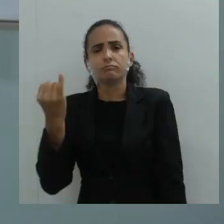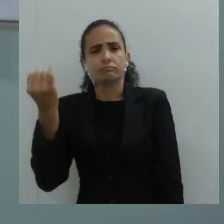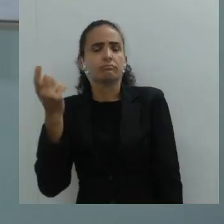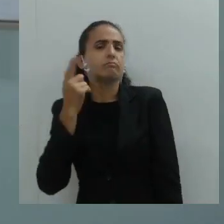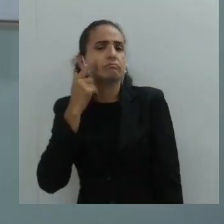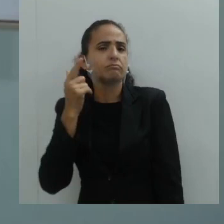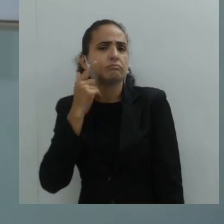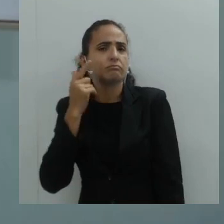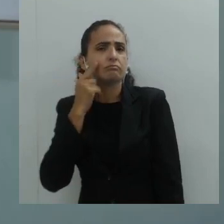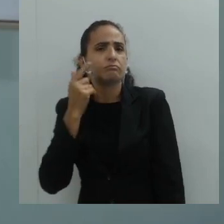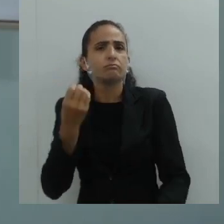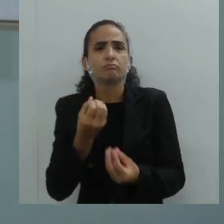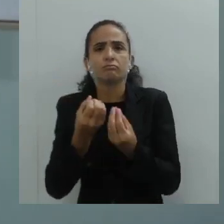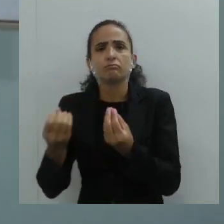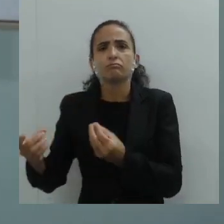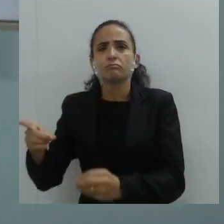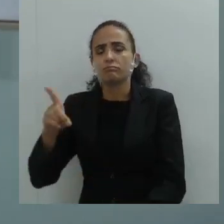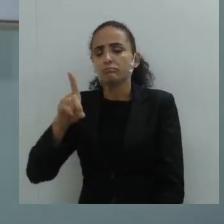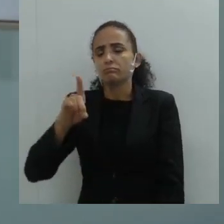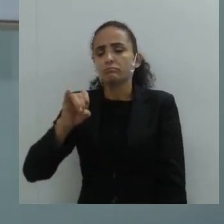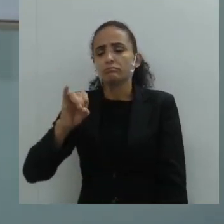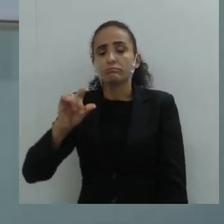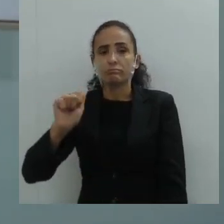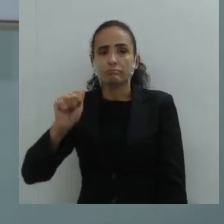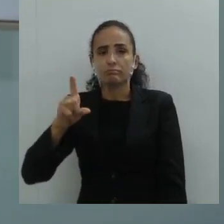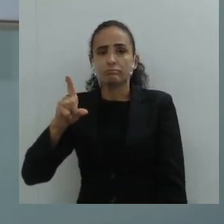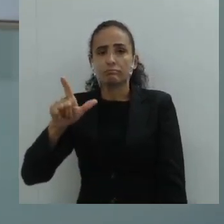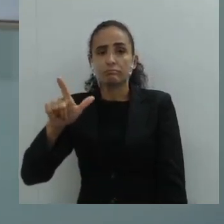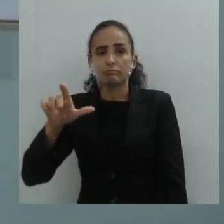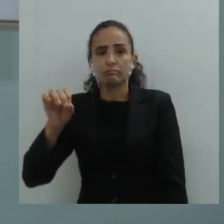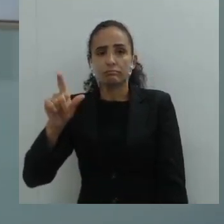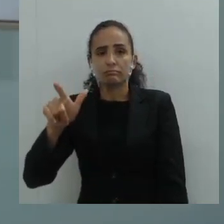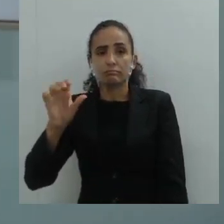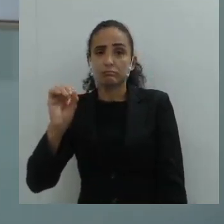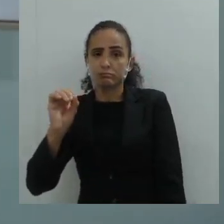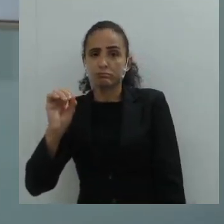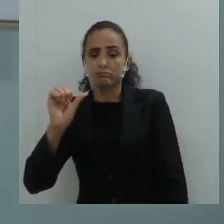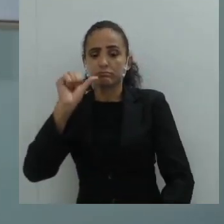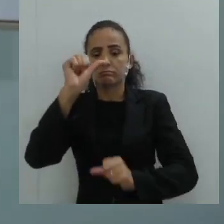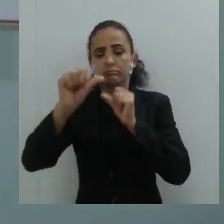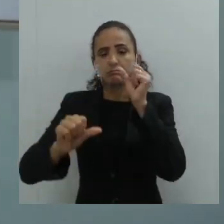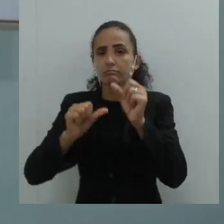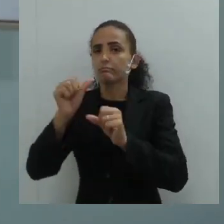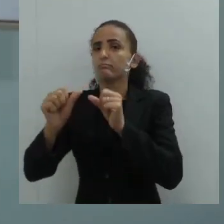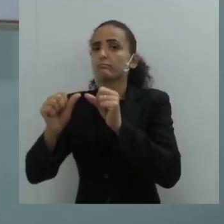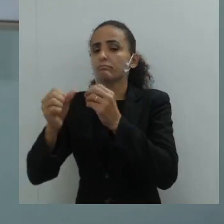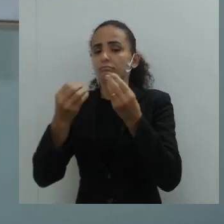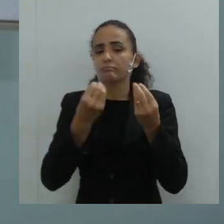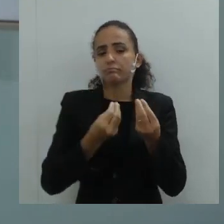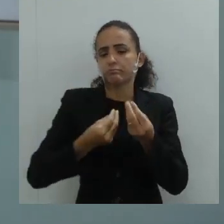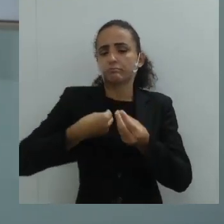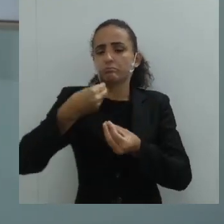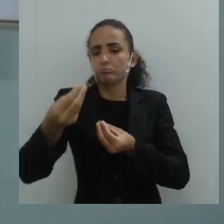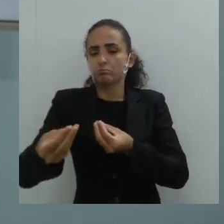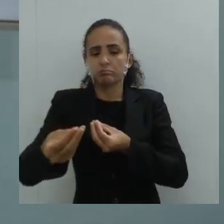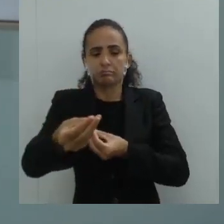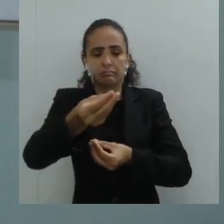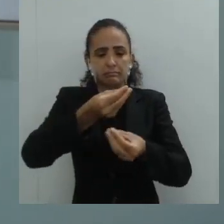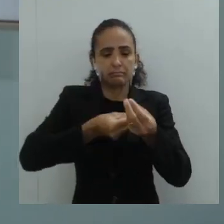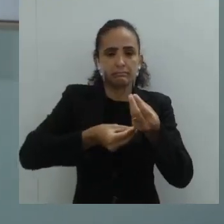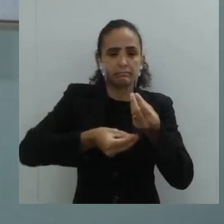esta palavra? Diálogo, a troca de ideias. É por isso que em sala de aula com o